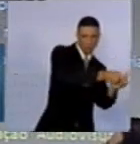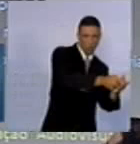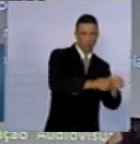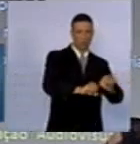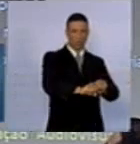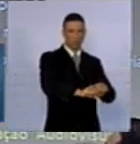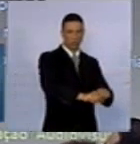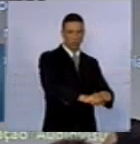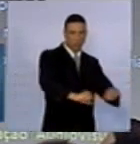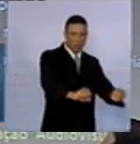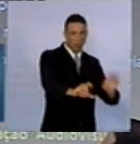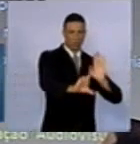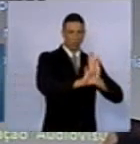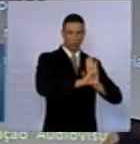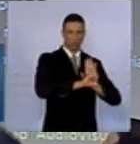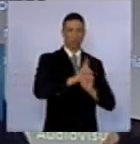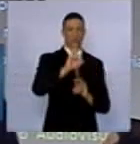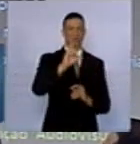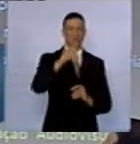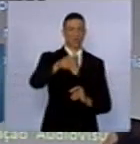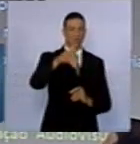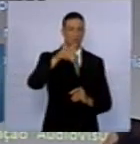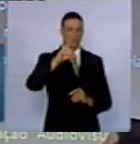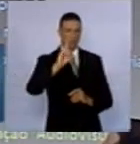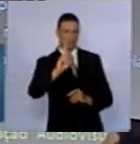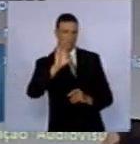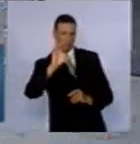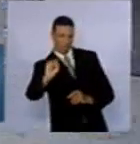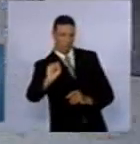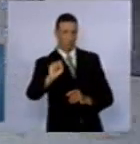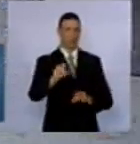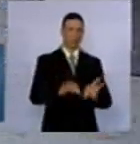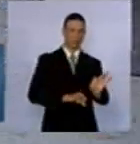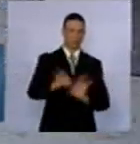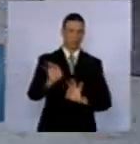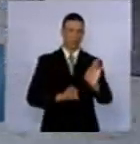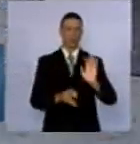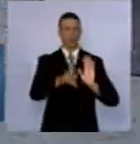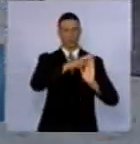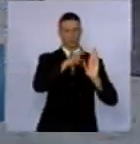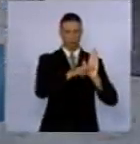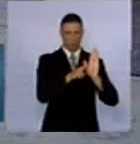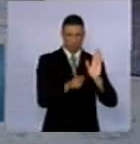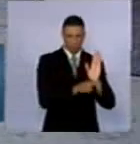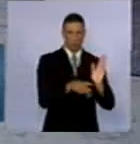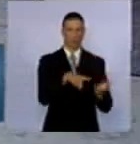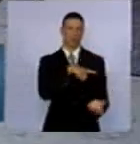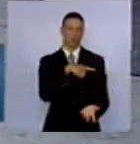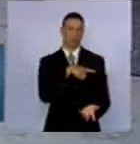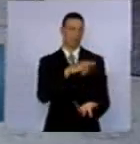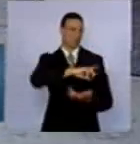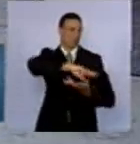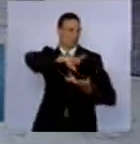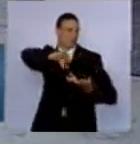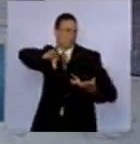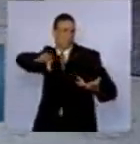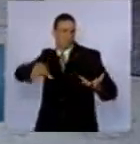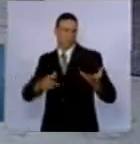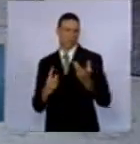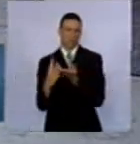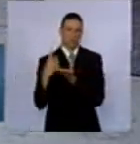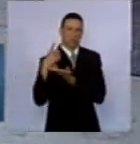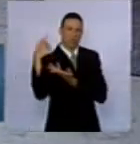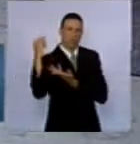por lei é mmds portaria ou seja do ponto de vista normativo tem para todos os gostos